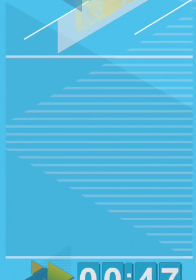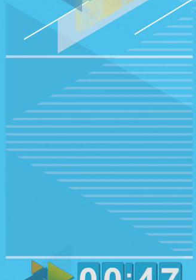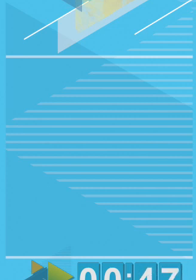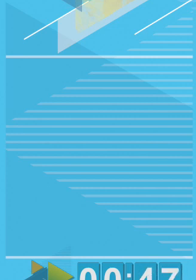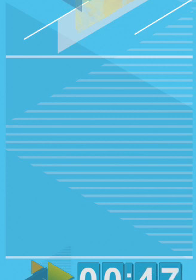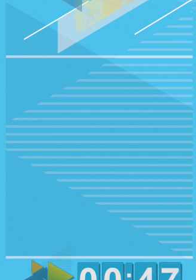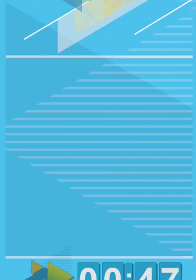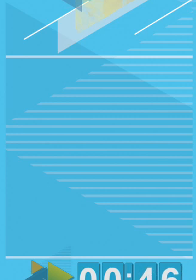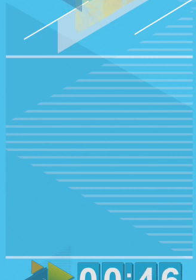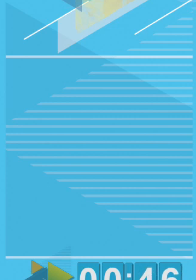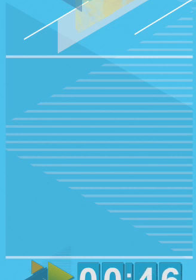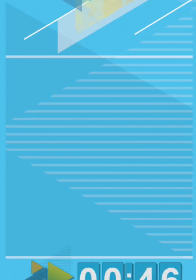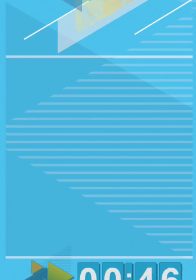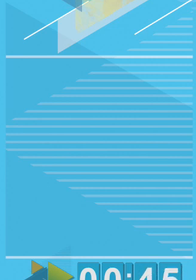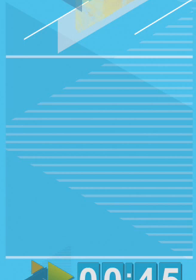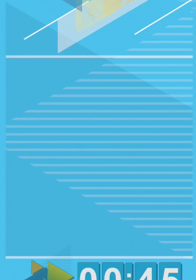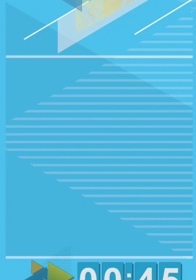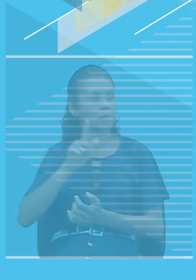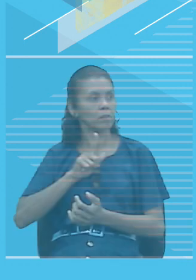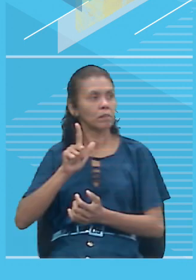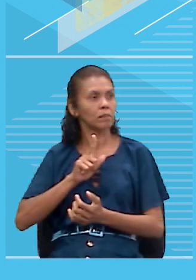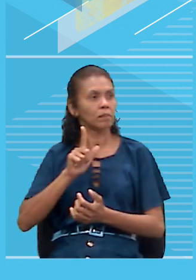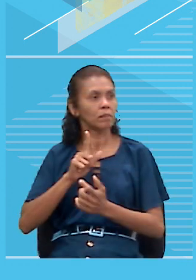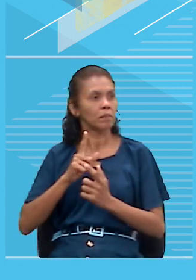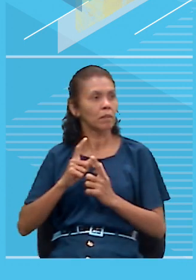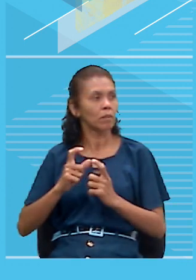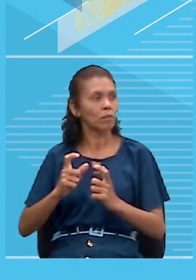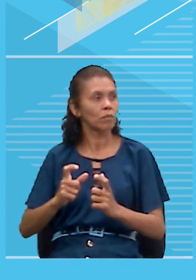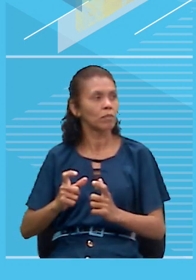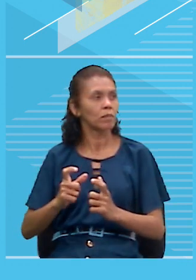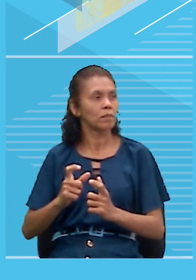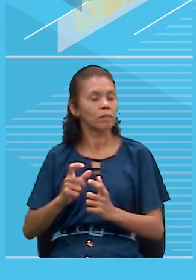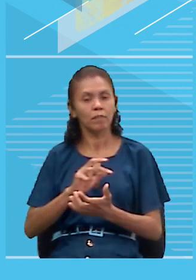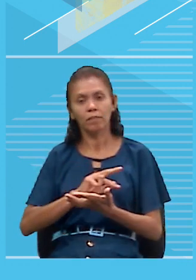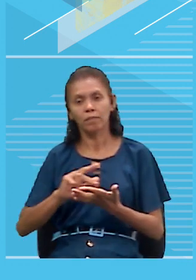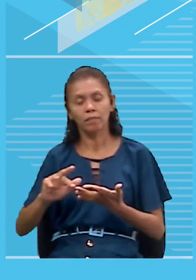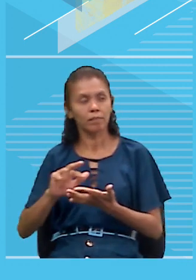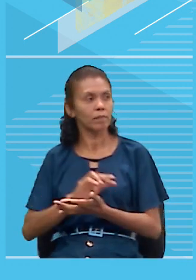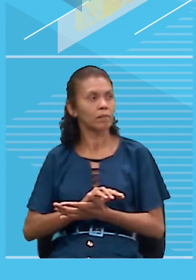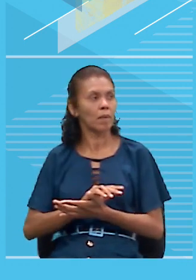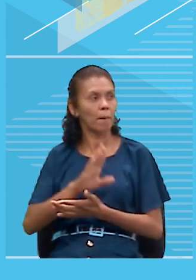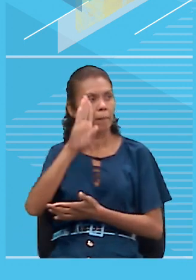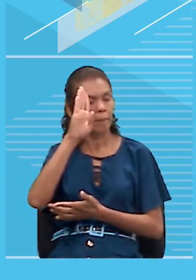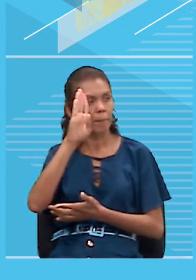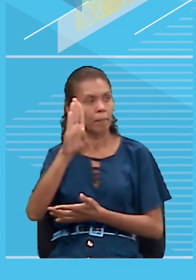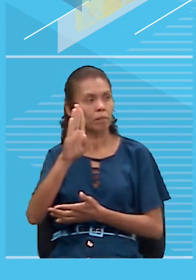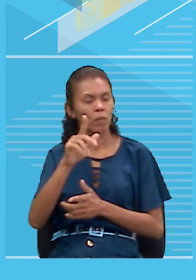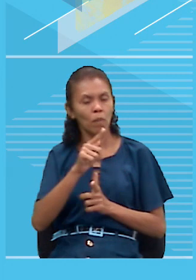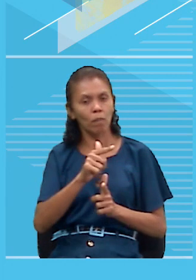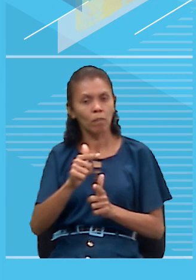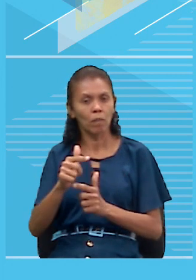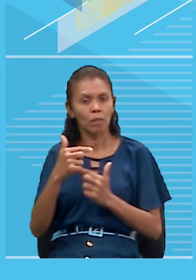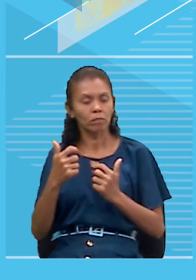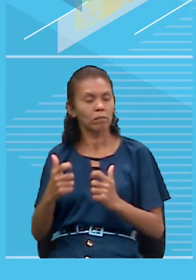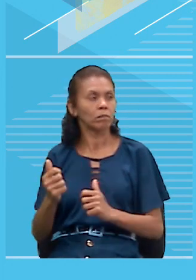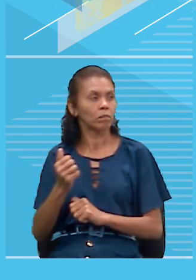apresenta um grande volume de conflitos Passei o dia falando isso aqui especialmente guerra civil entre população local